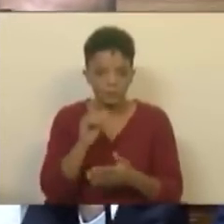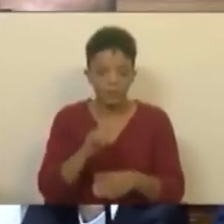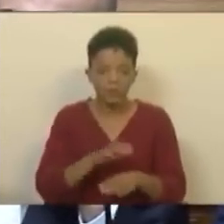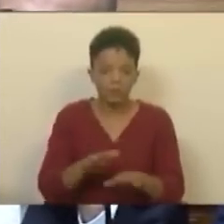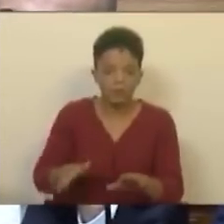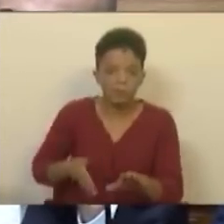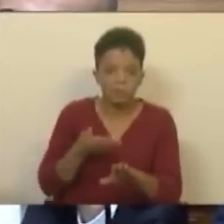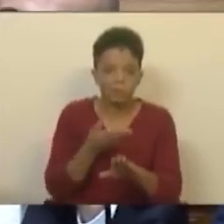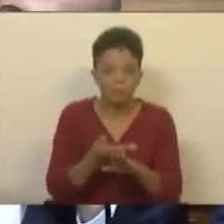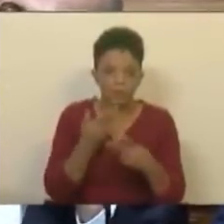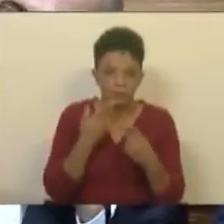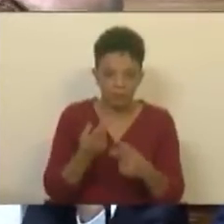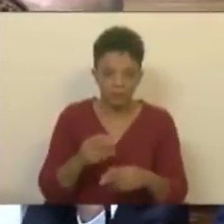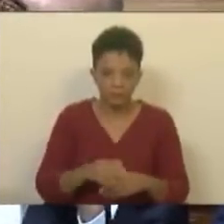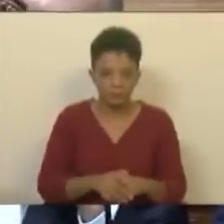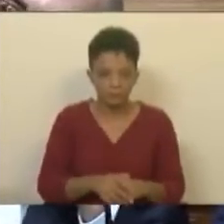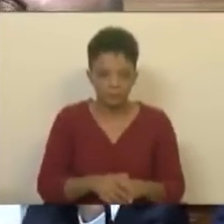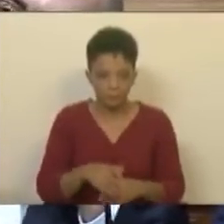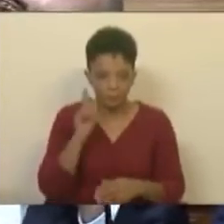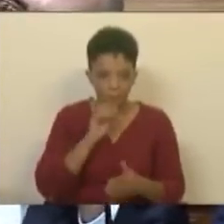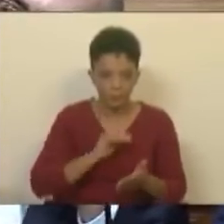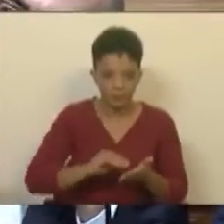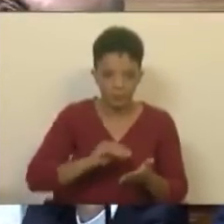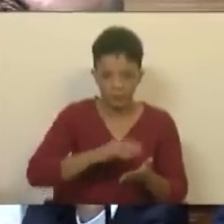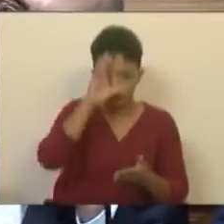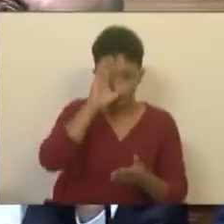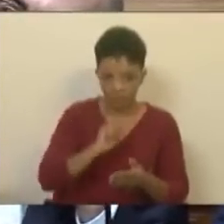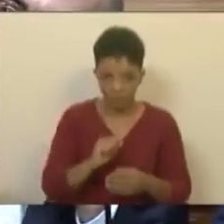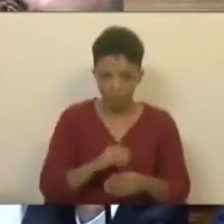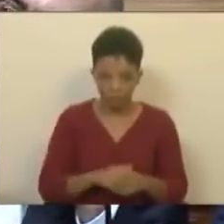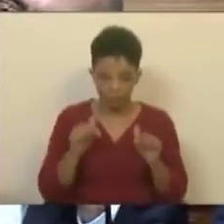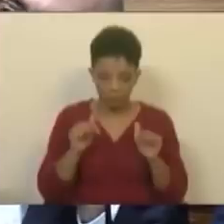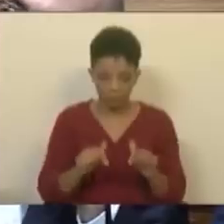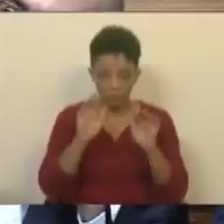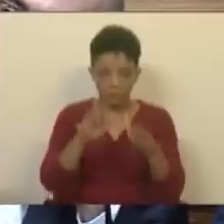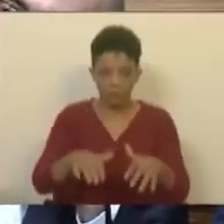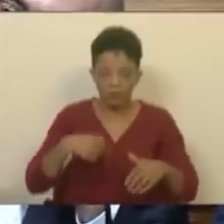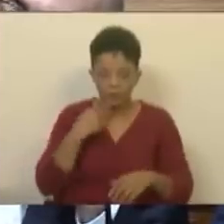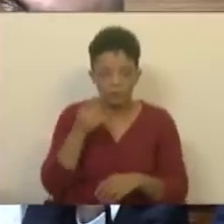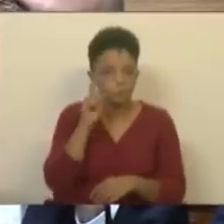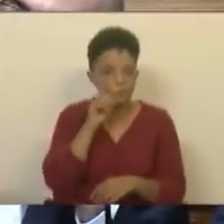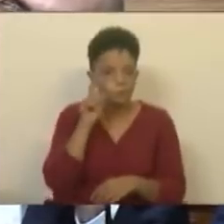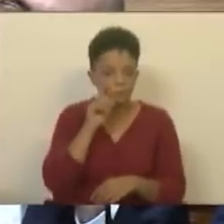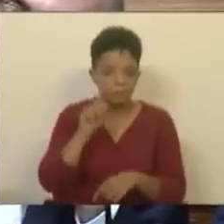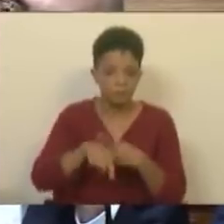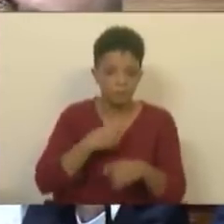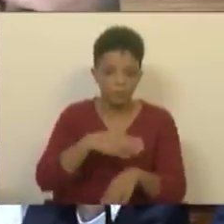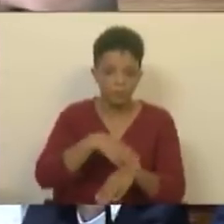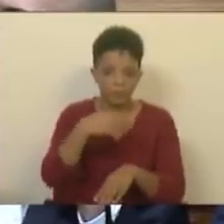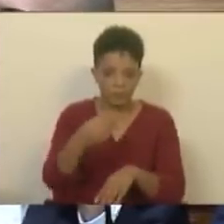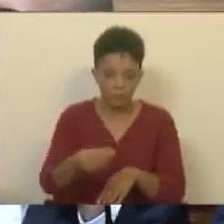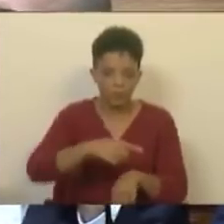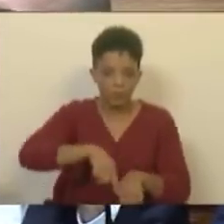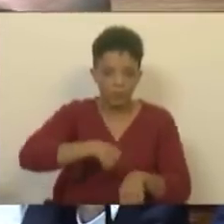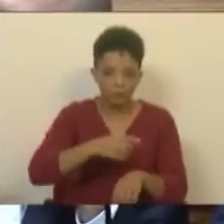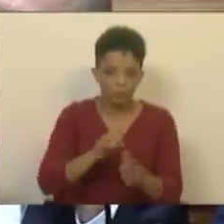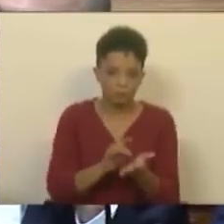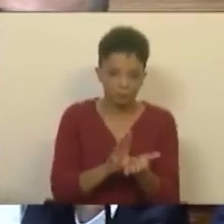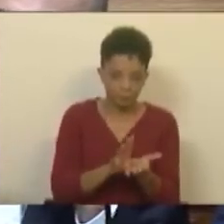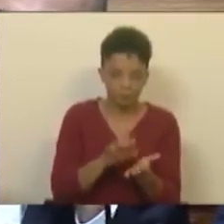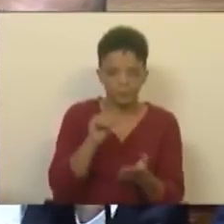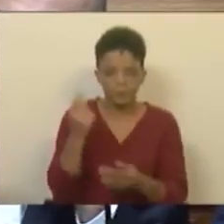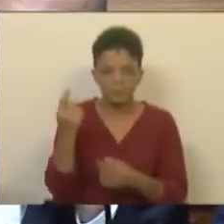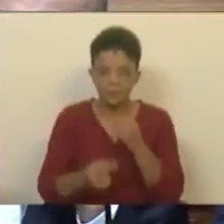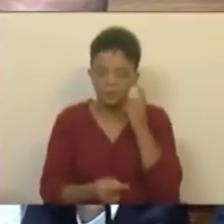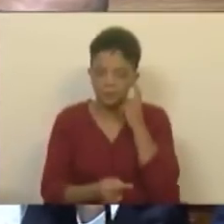de censura admissão da questão aqui em plenário fez questão defender e poucas horas depois estava demitida e que